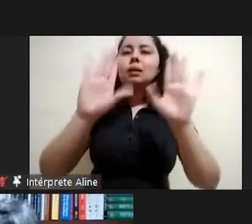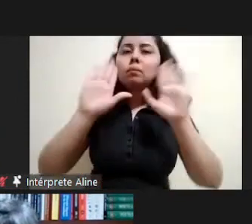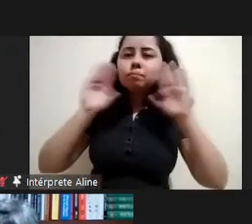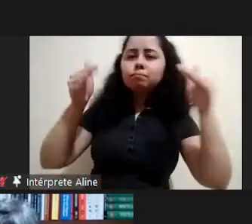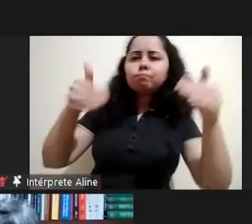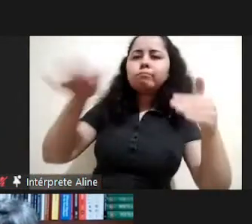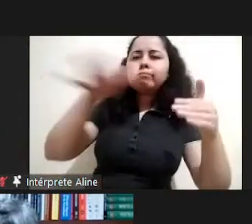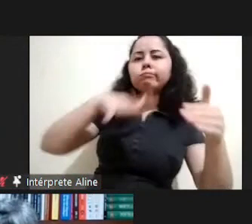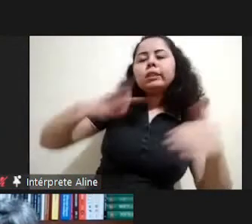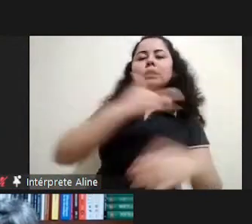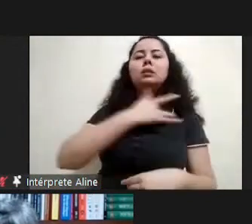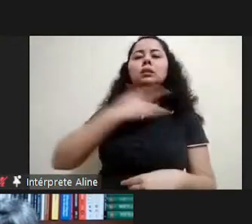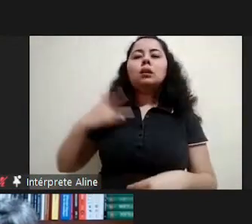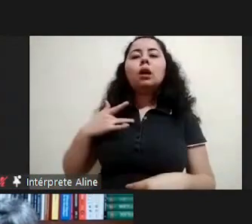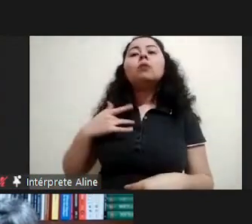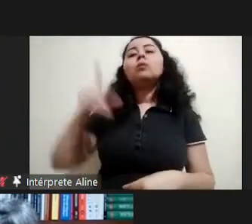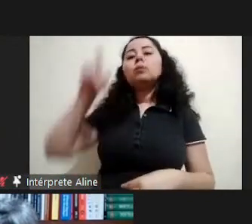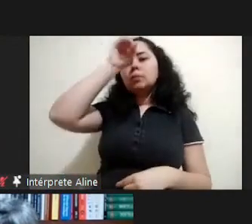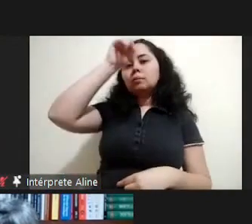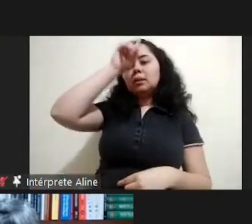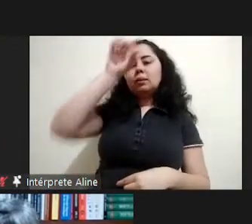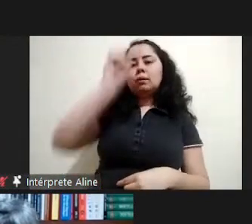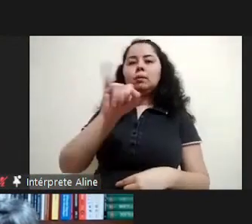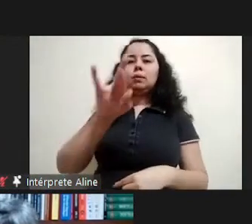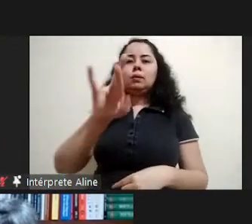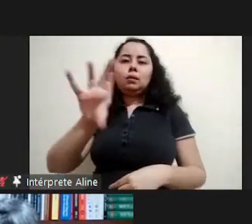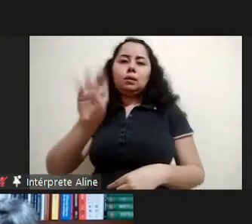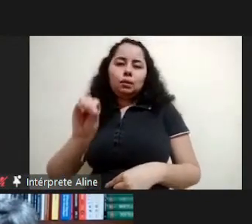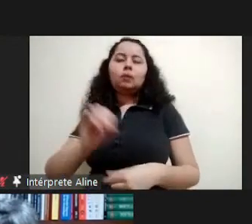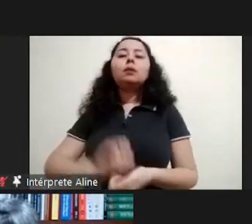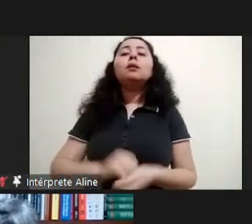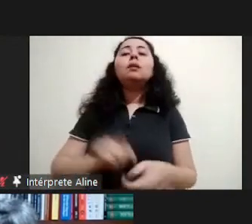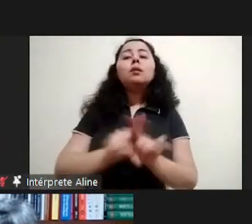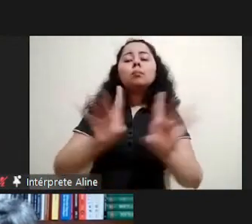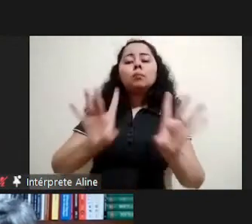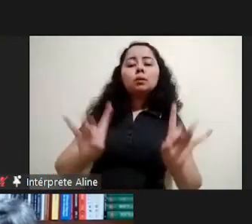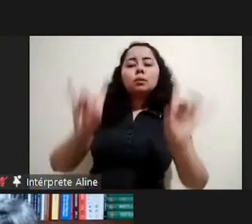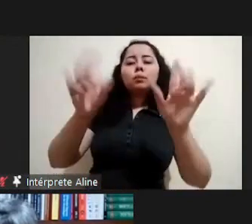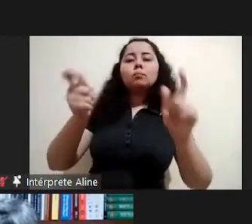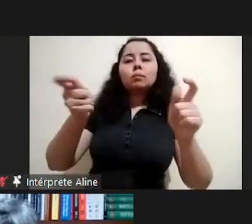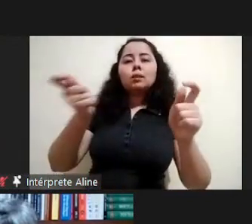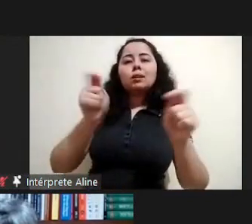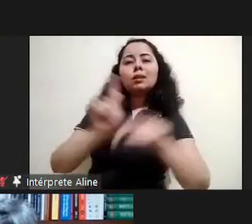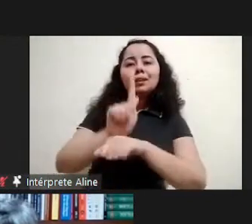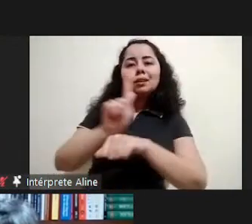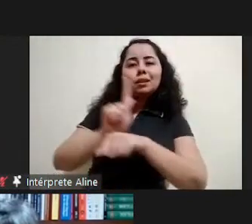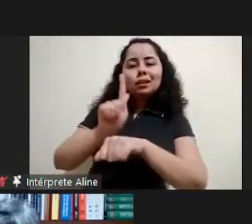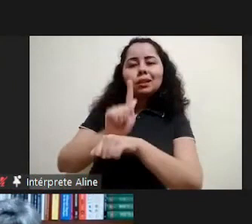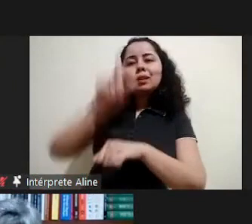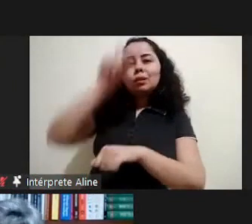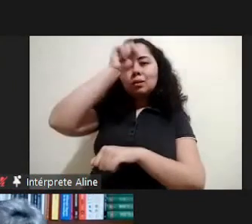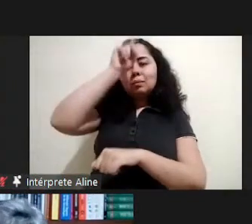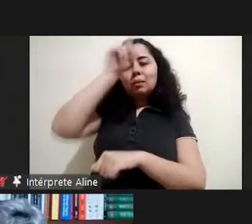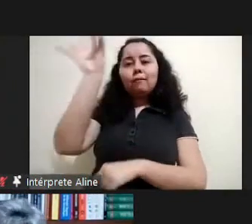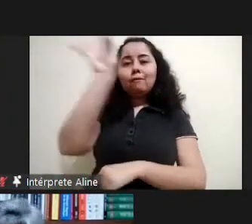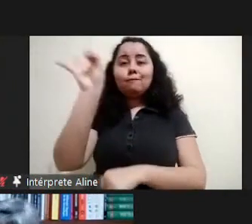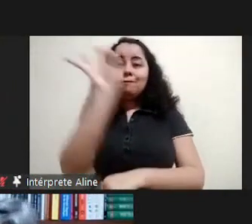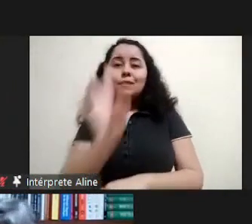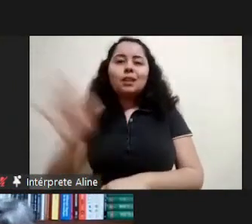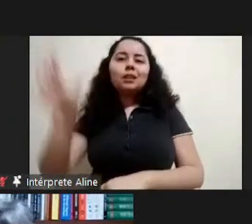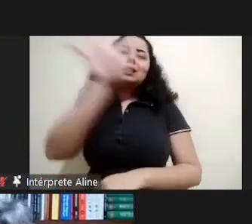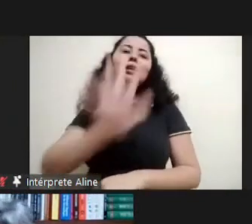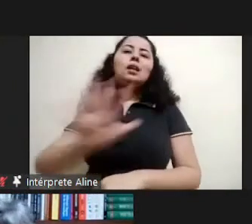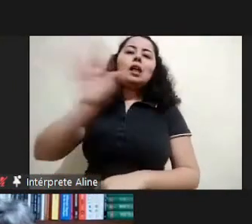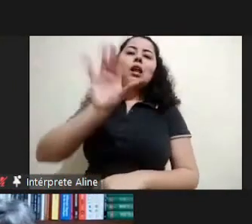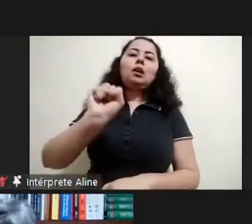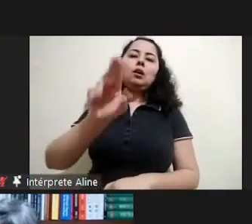Hospital Sírio-Libanês. Especialista em Gestão de Hospitais Universitários Federais, no SUS, pelo Instituto